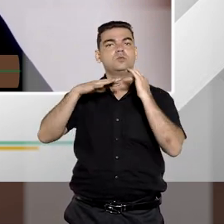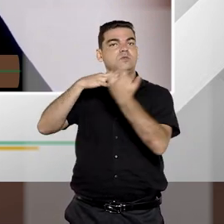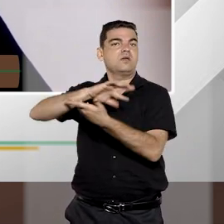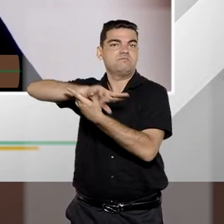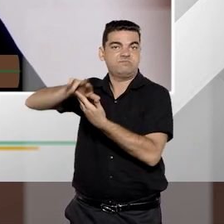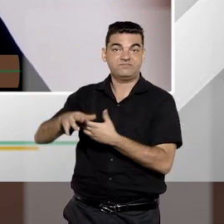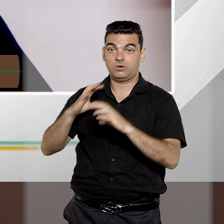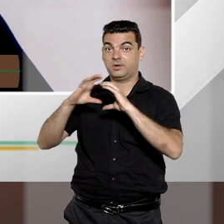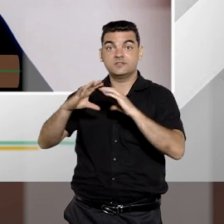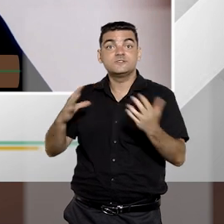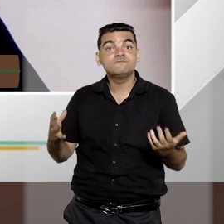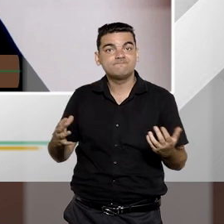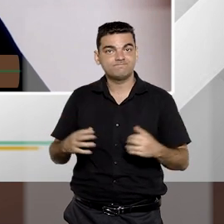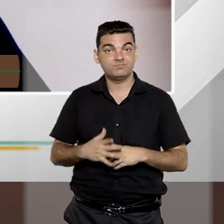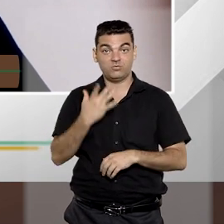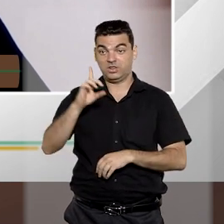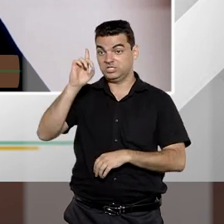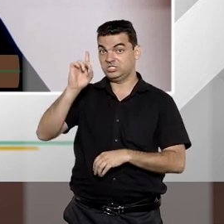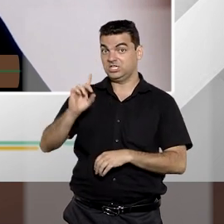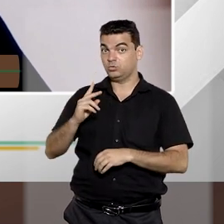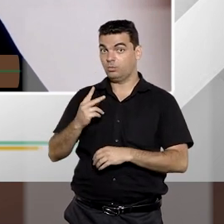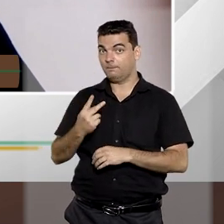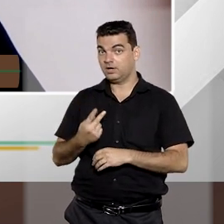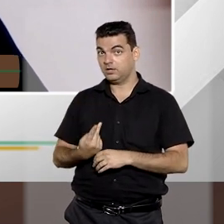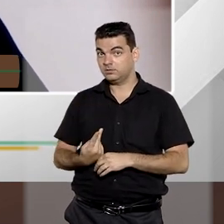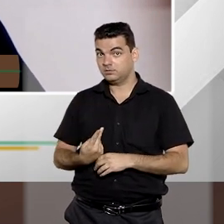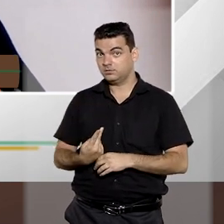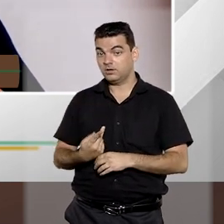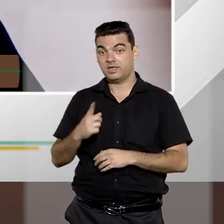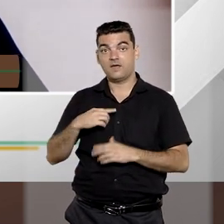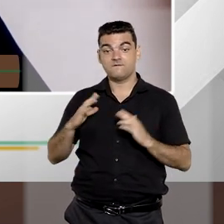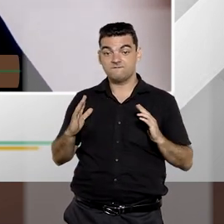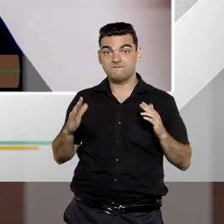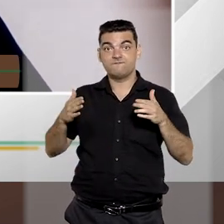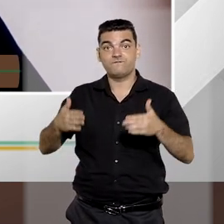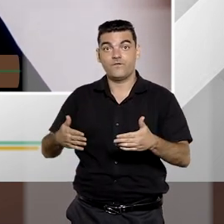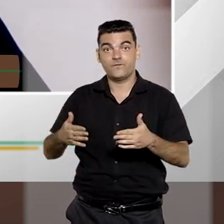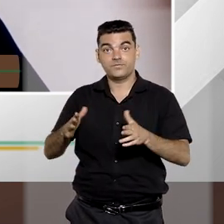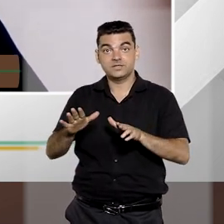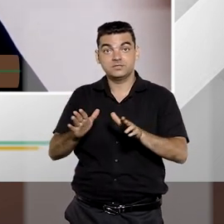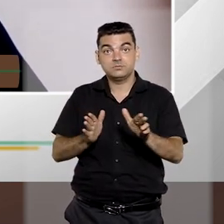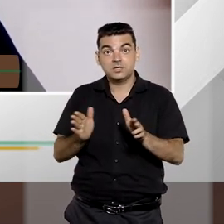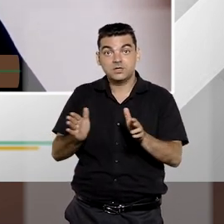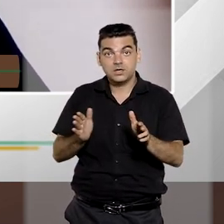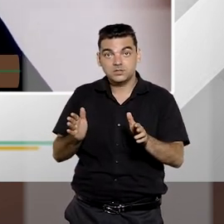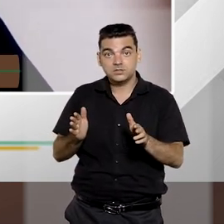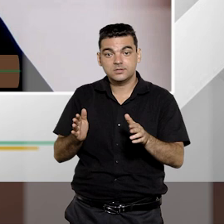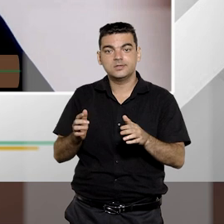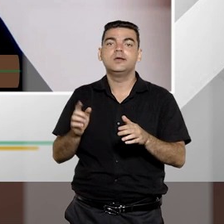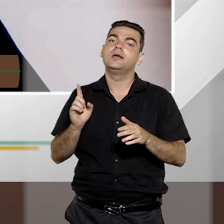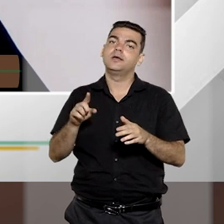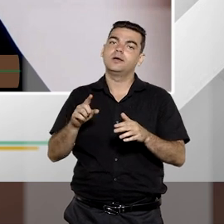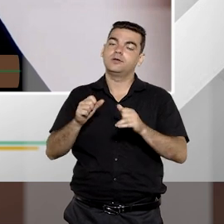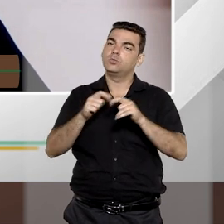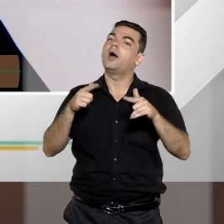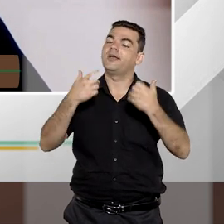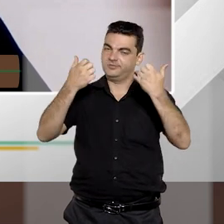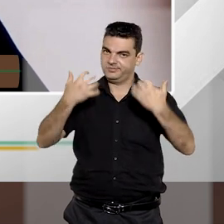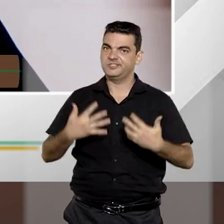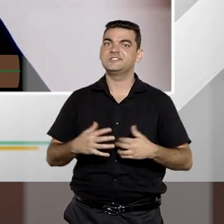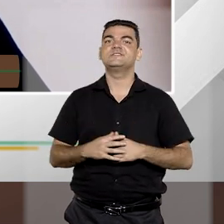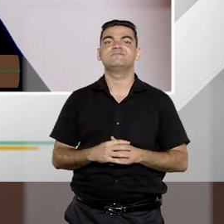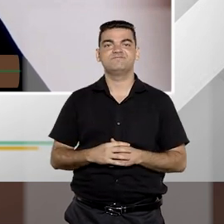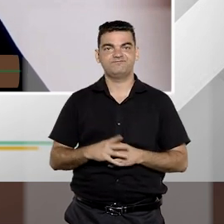de modo geral, quando a gente fala de direitos humanos voltado para a acessibilidade, na sua forma ampla, a gente tem que